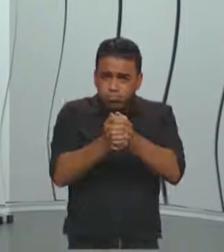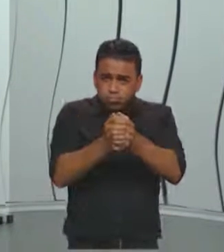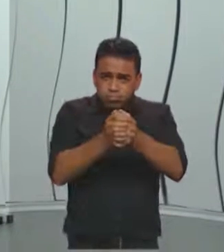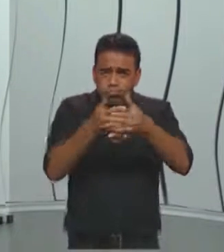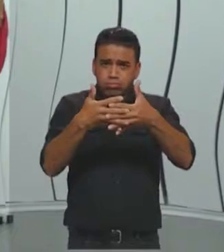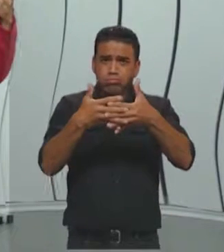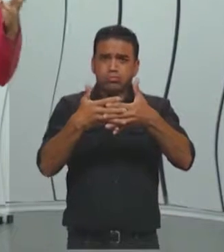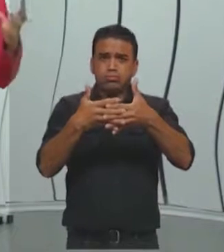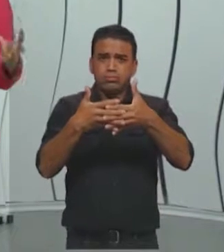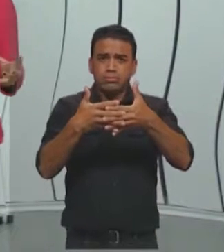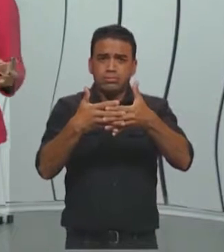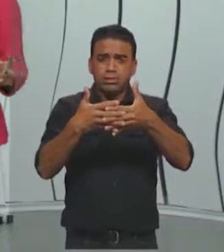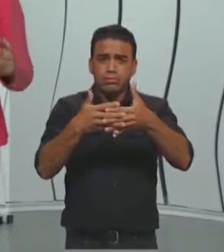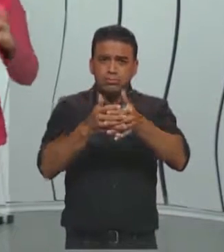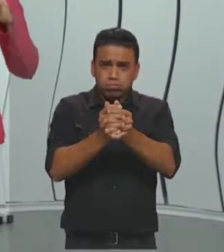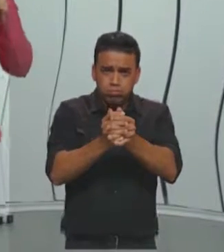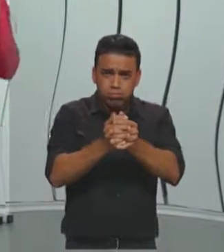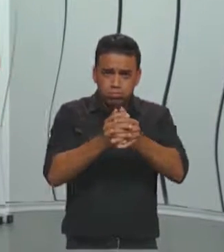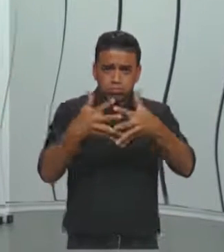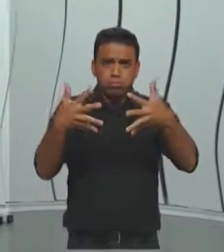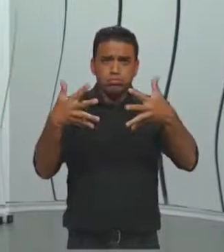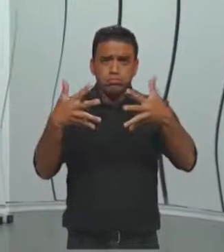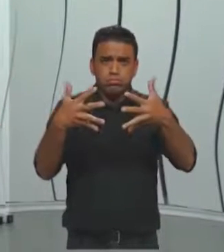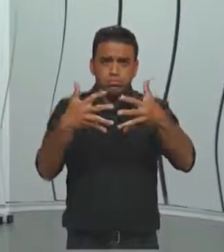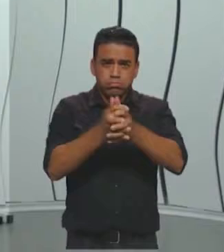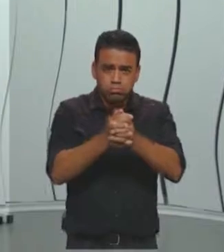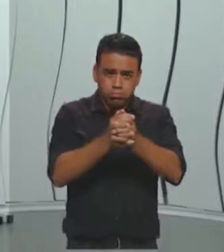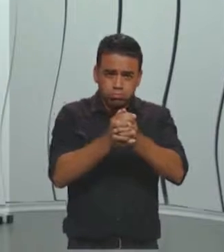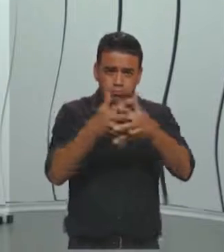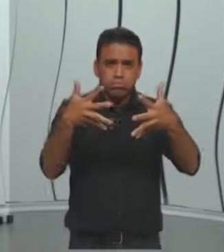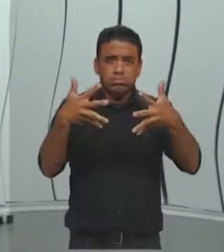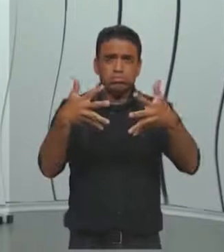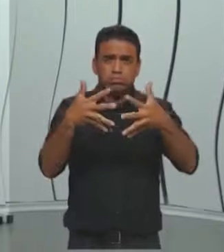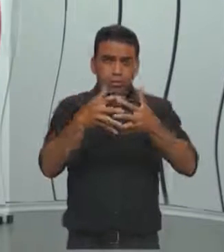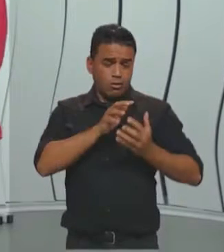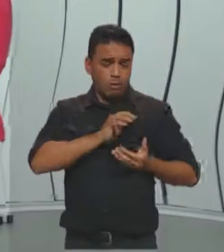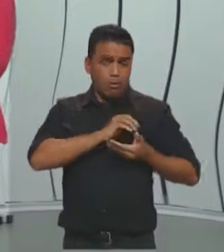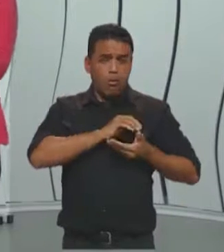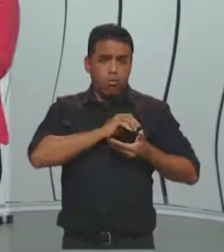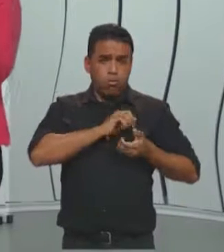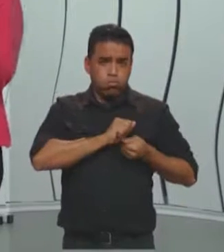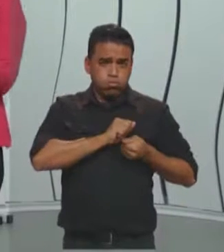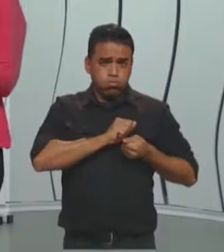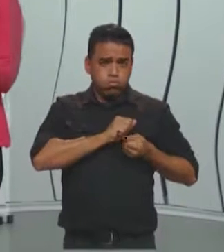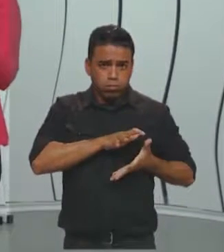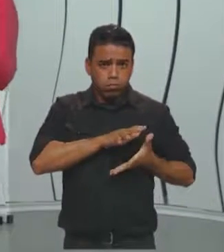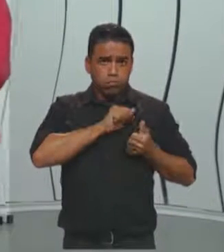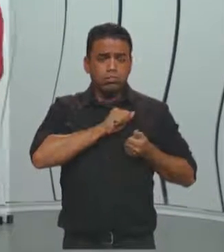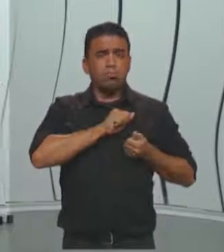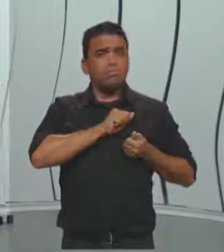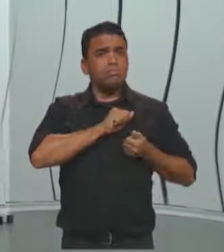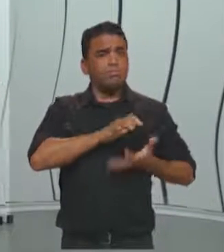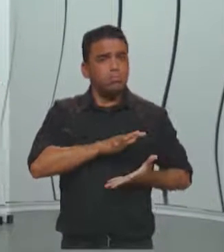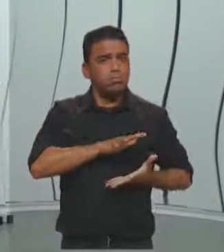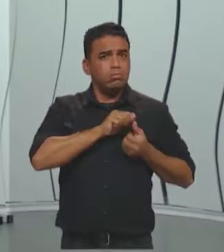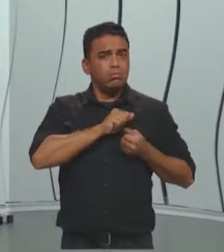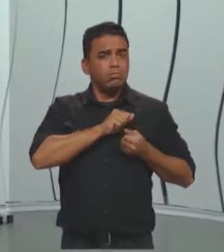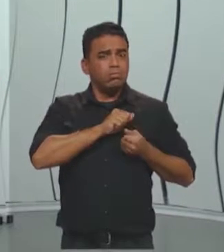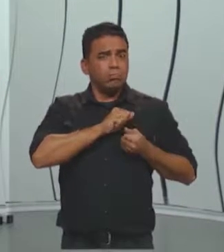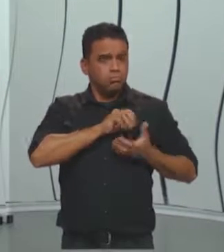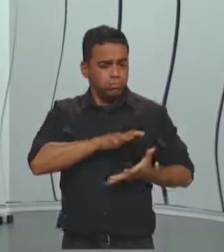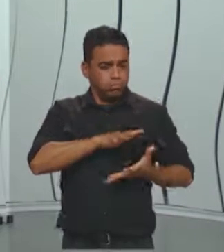relaxar. Por isso que o seu coração bate, porque em todo momento ele está bombeando o sangue para diversas partes do